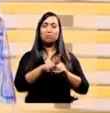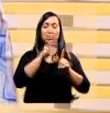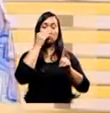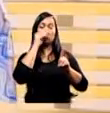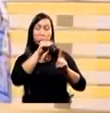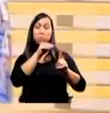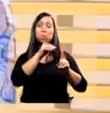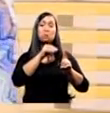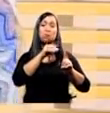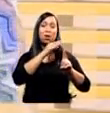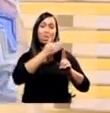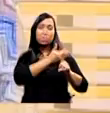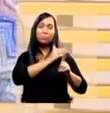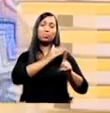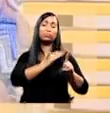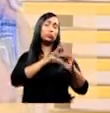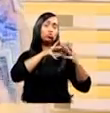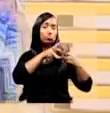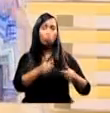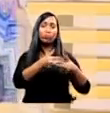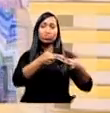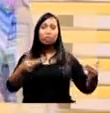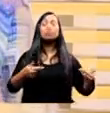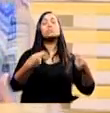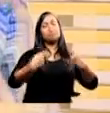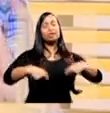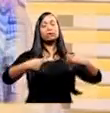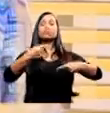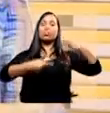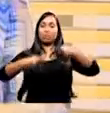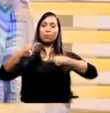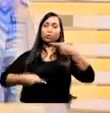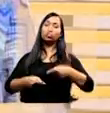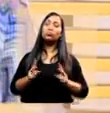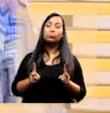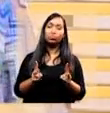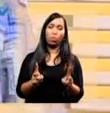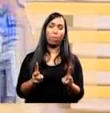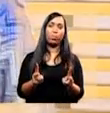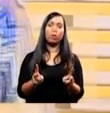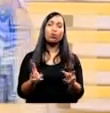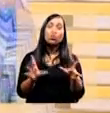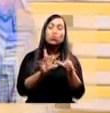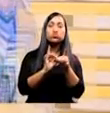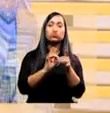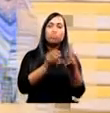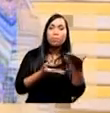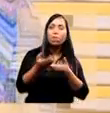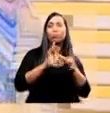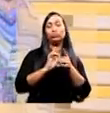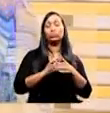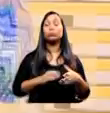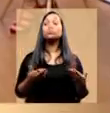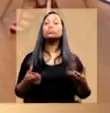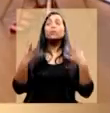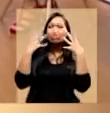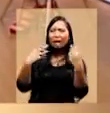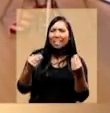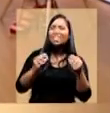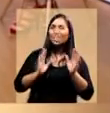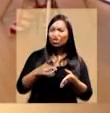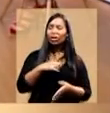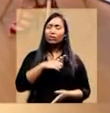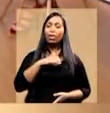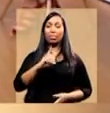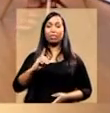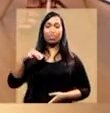Preconceito, discriminação, etc., violência. Então, tudo isso aí tem que ser debatido sempre em conjunto, né? Karina,